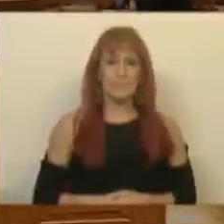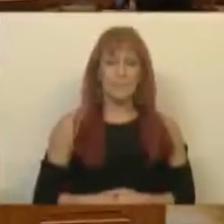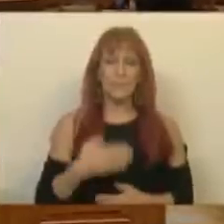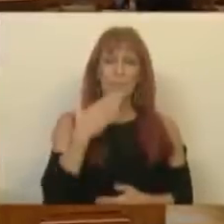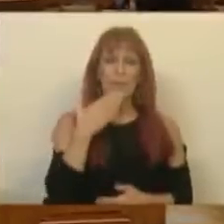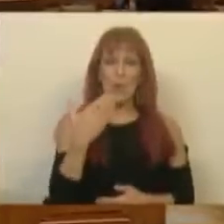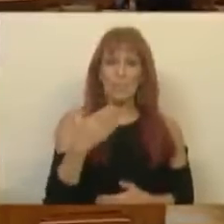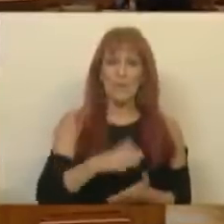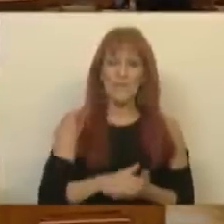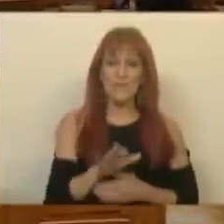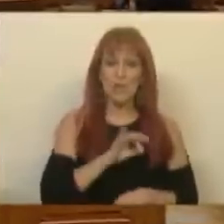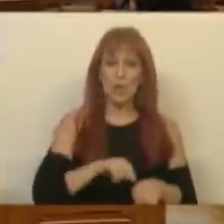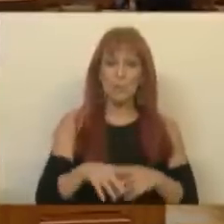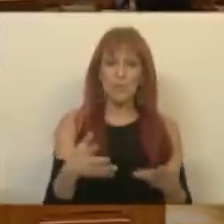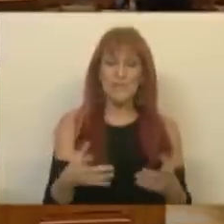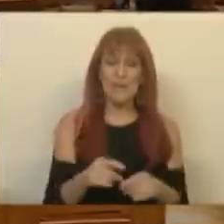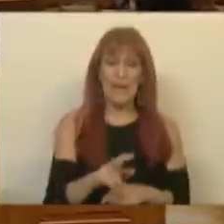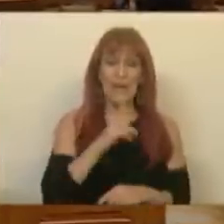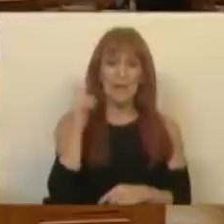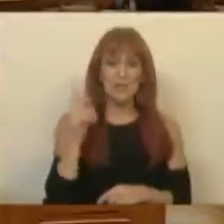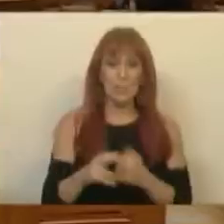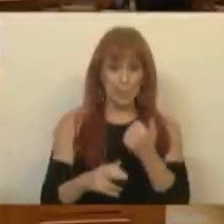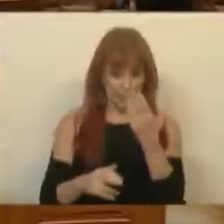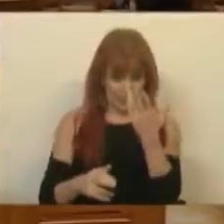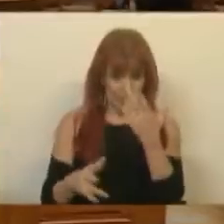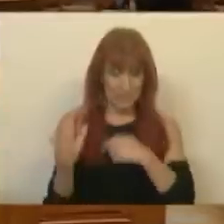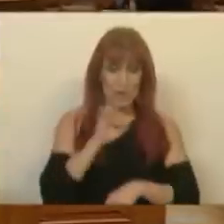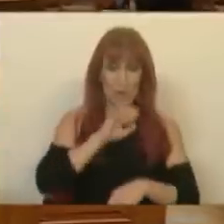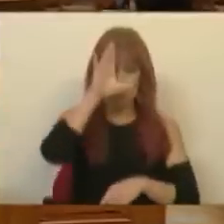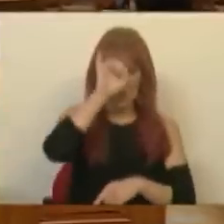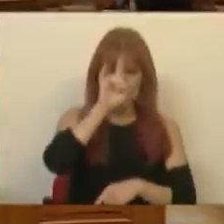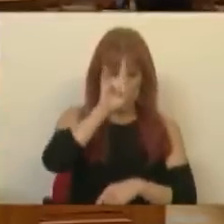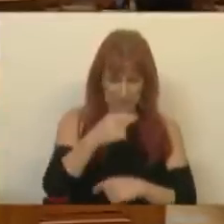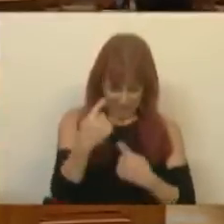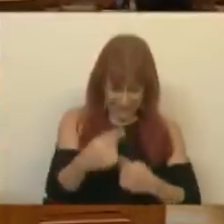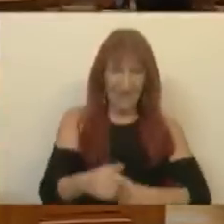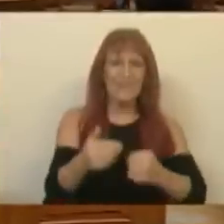Muito obrigado senhor Deputado para responder até a palavra